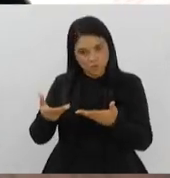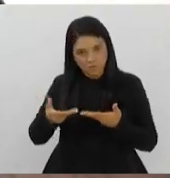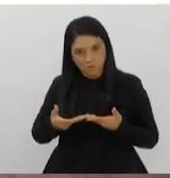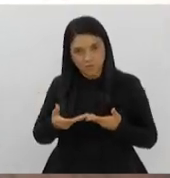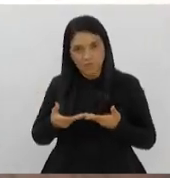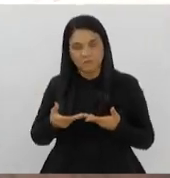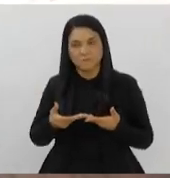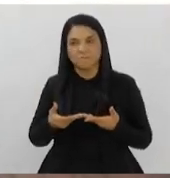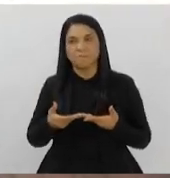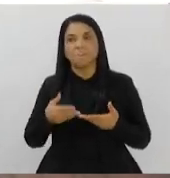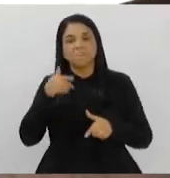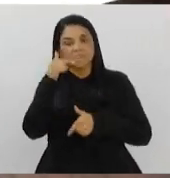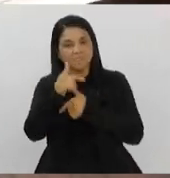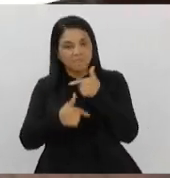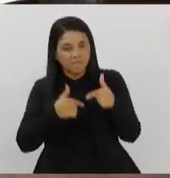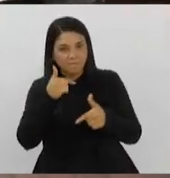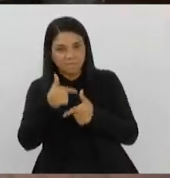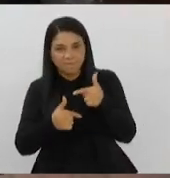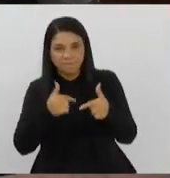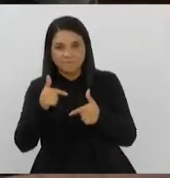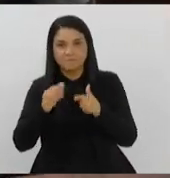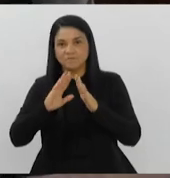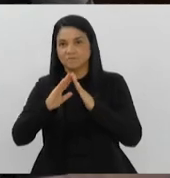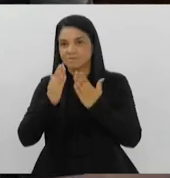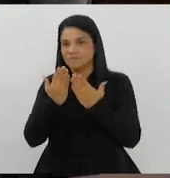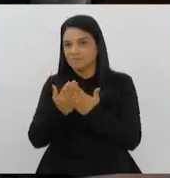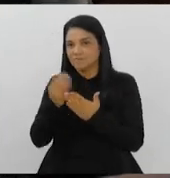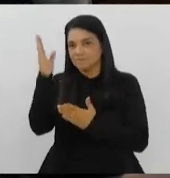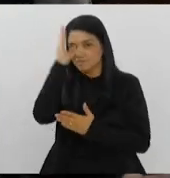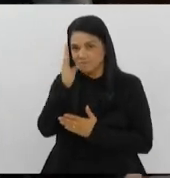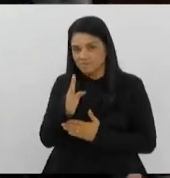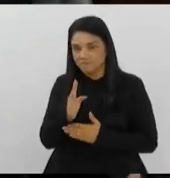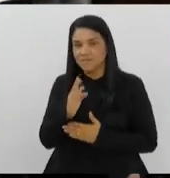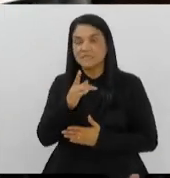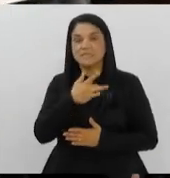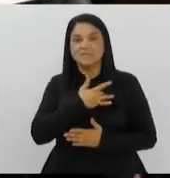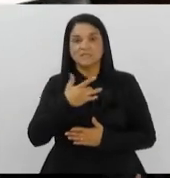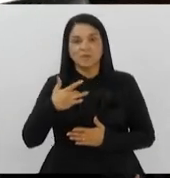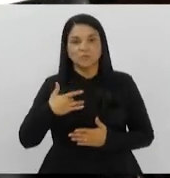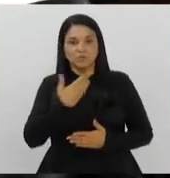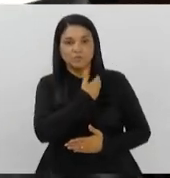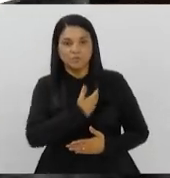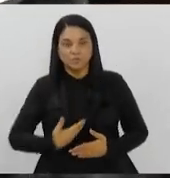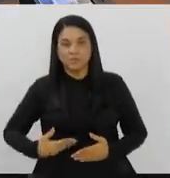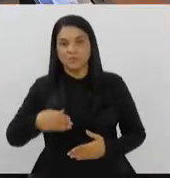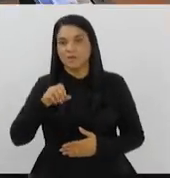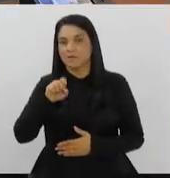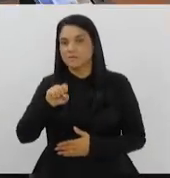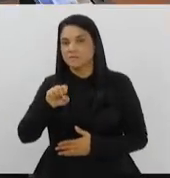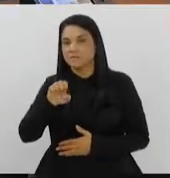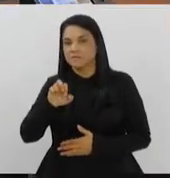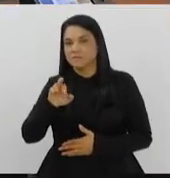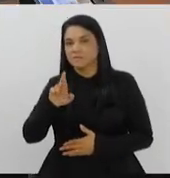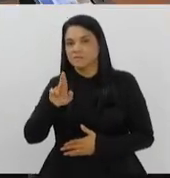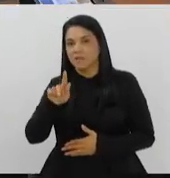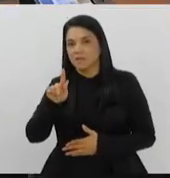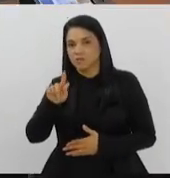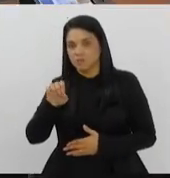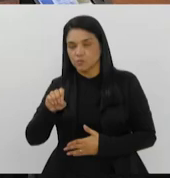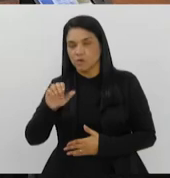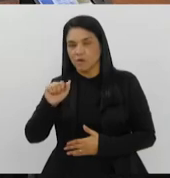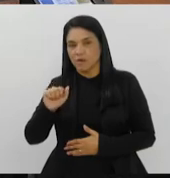e trabalha também com a Escola Nacional de Saúde Pública, Sérgio Aroca. Então, são duas mulheres